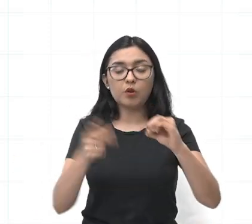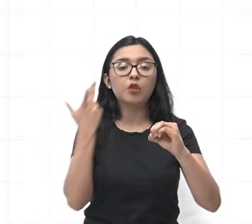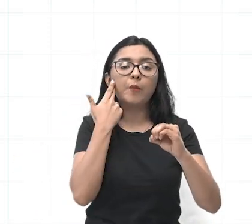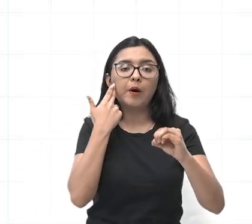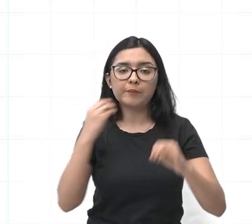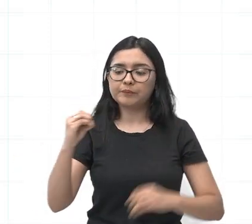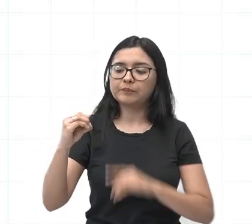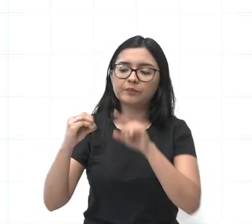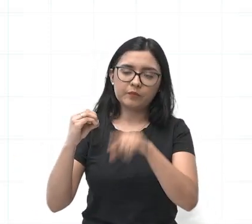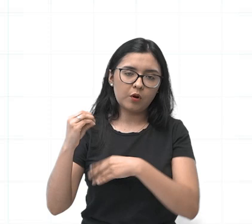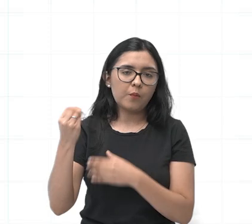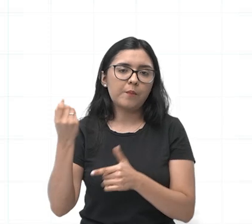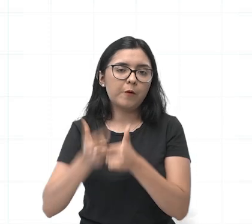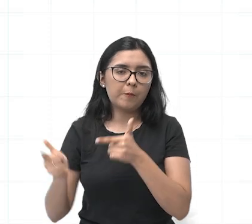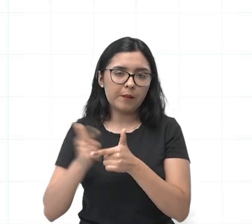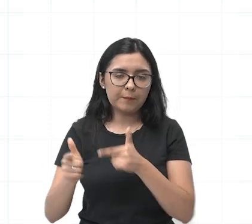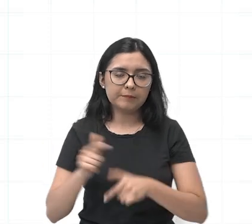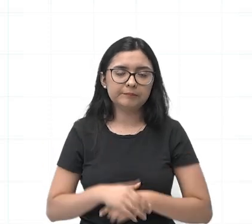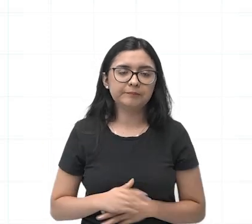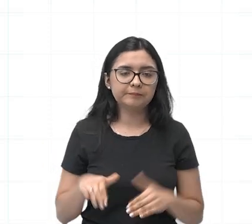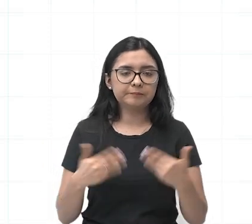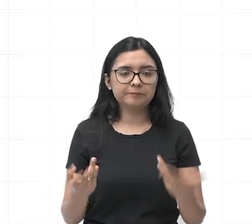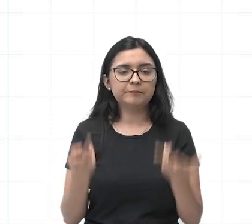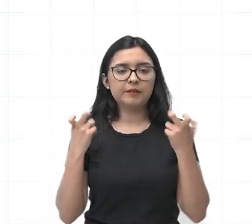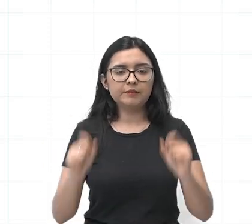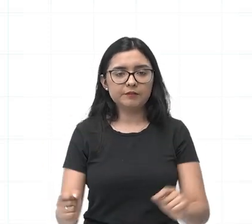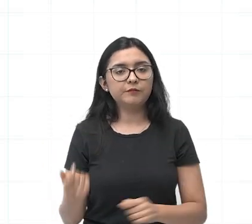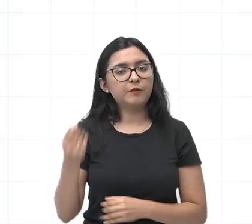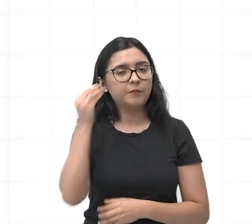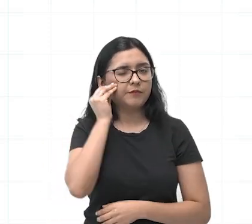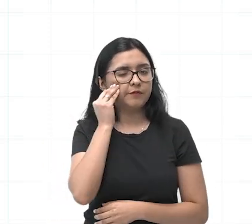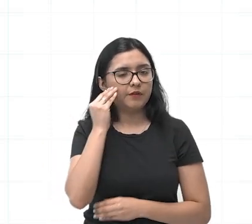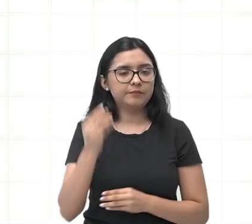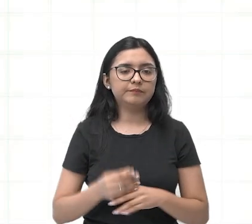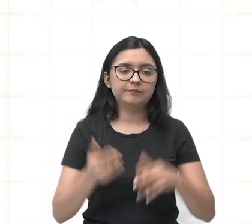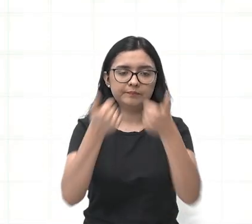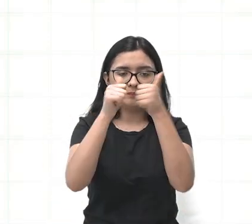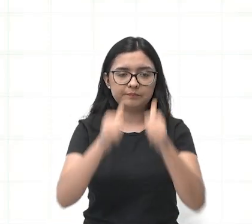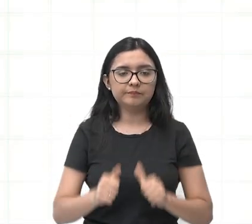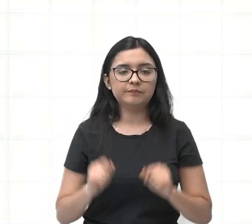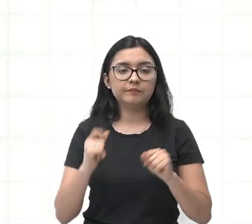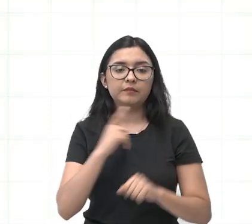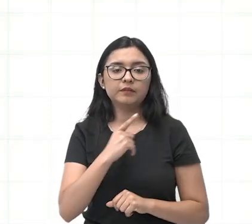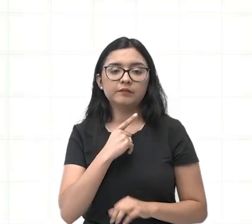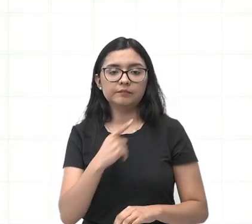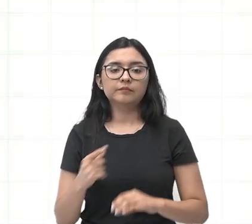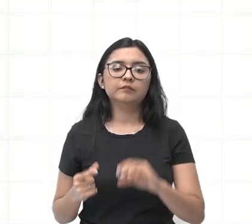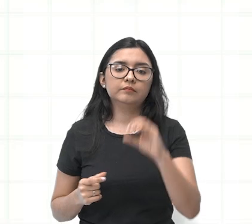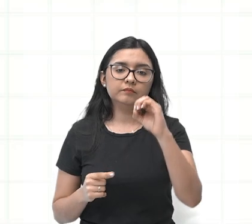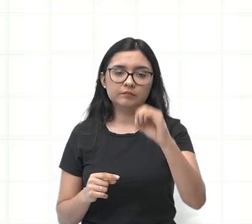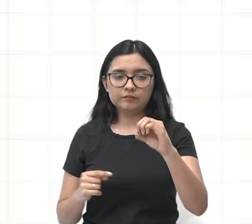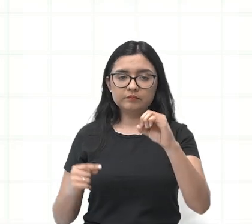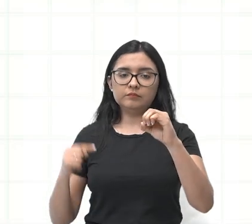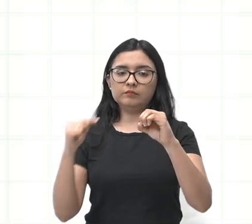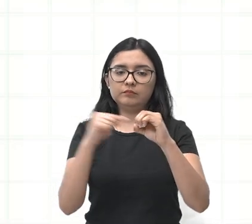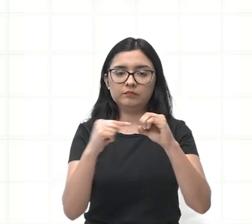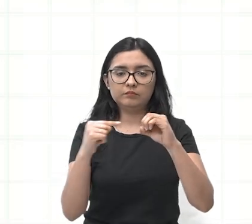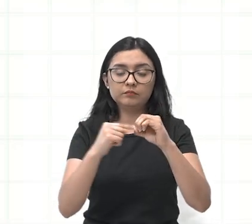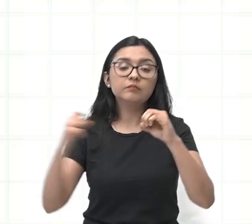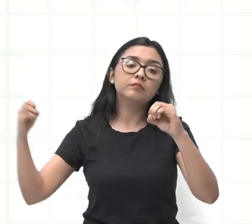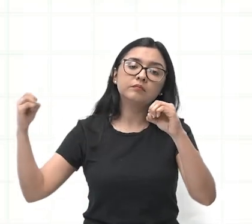normal. Vamos lá observar mais uma vez, né? Nós temos uma imagem sendo formada